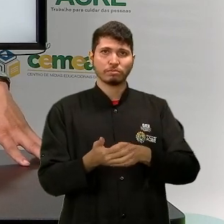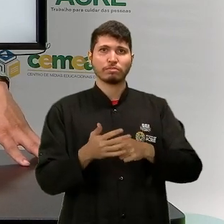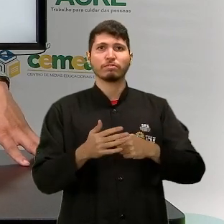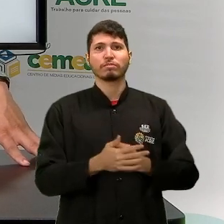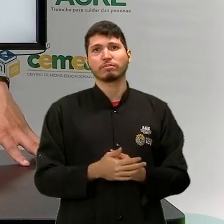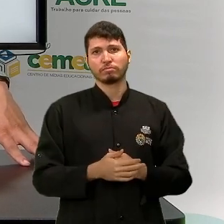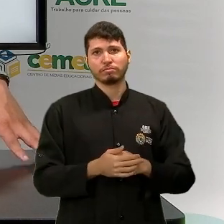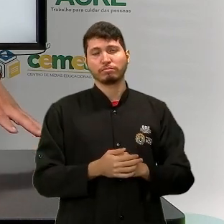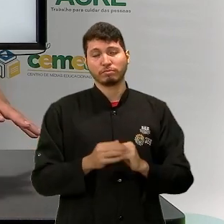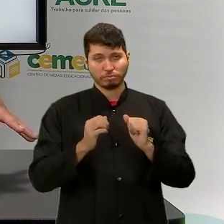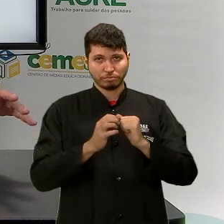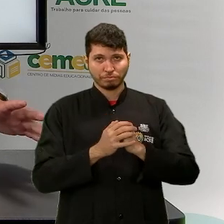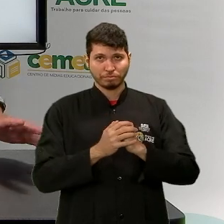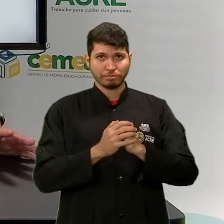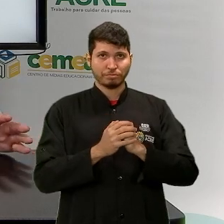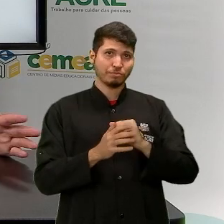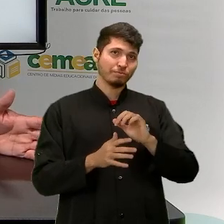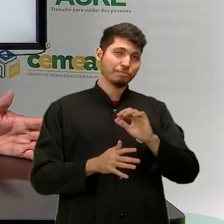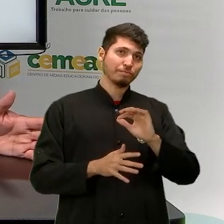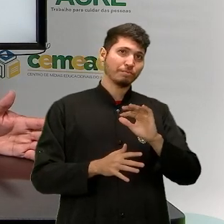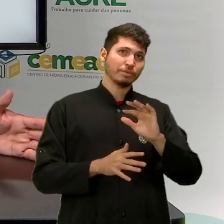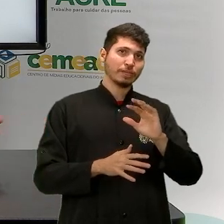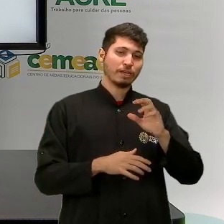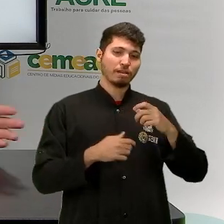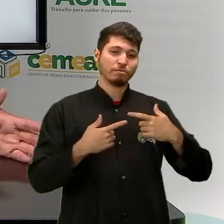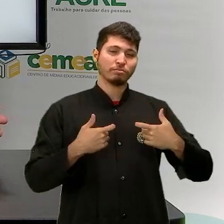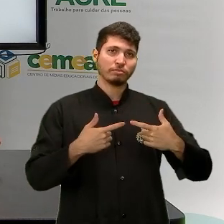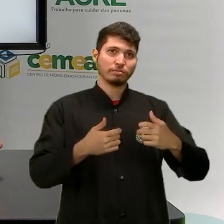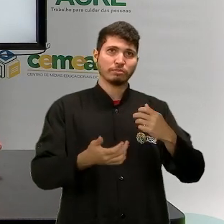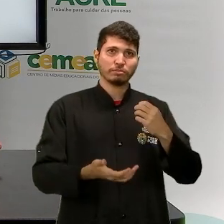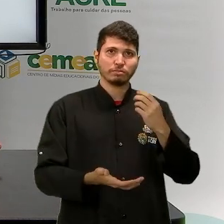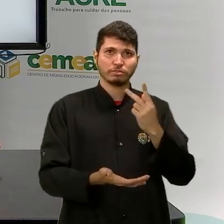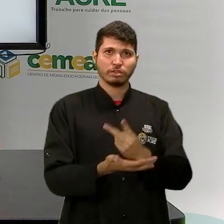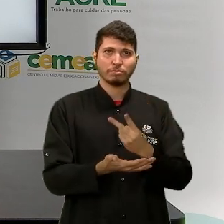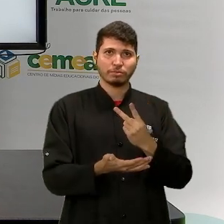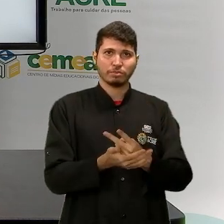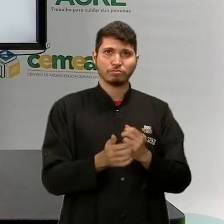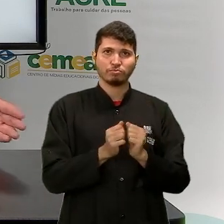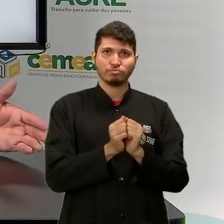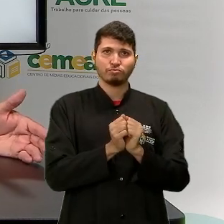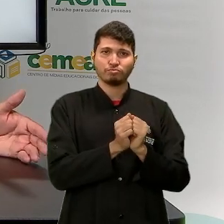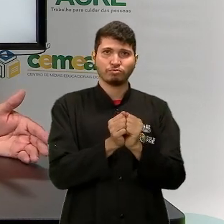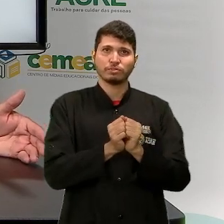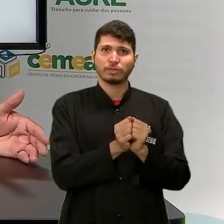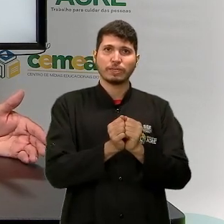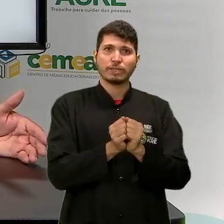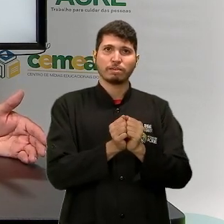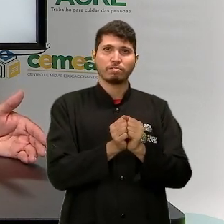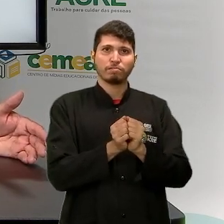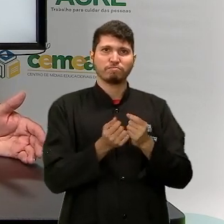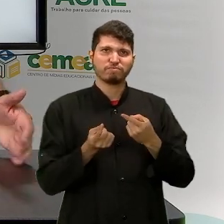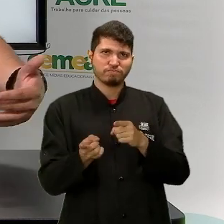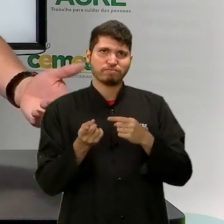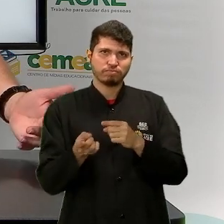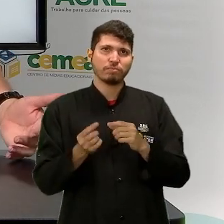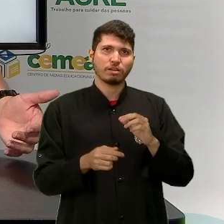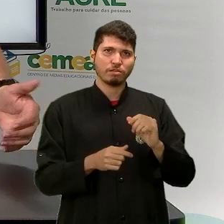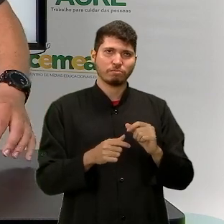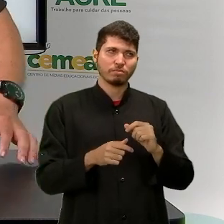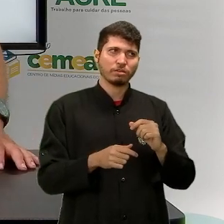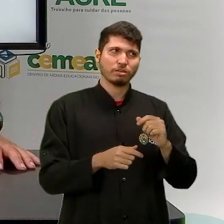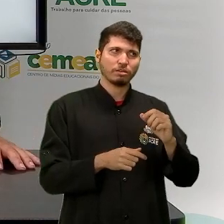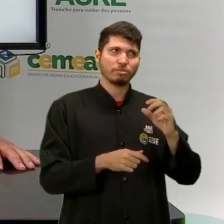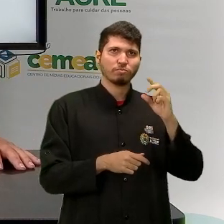prática a gente não vê isso, sendo que normalmente quem está na guerra é os Estados Unidos e a Rússia junto. Então eles provocam a maioria das guerras, dos